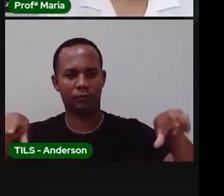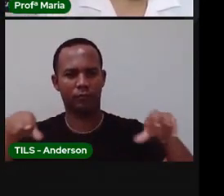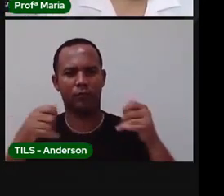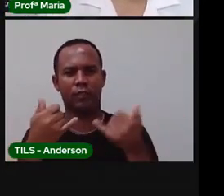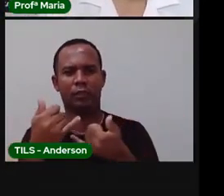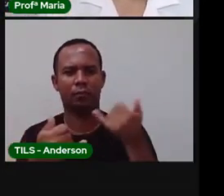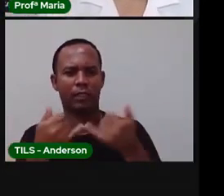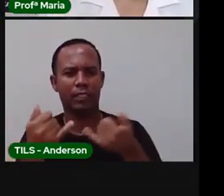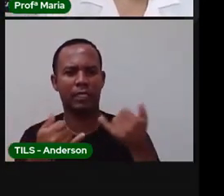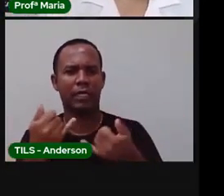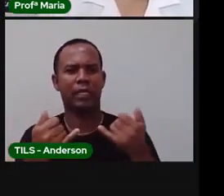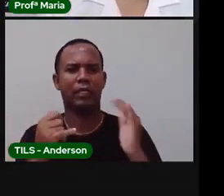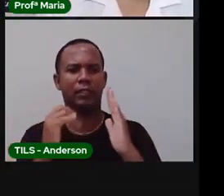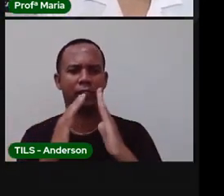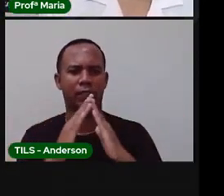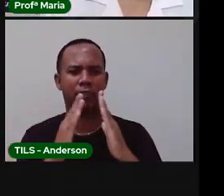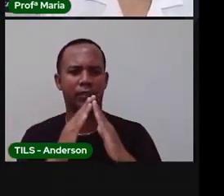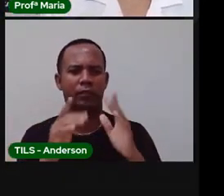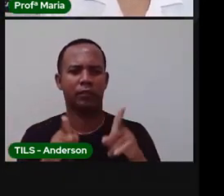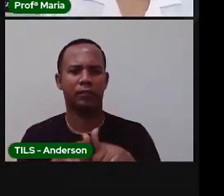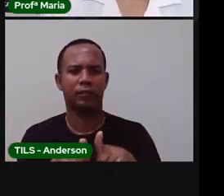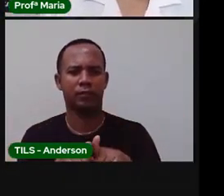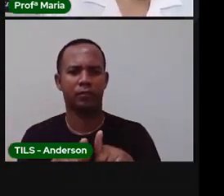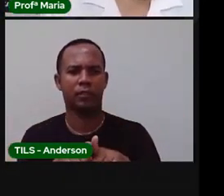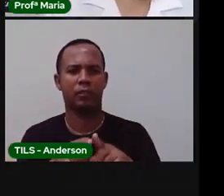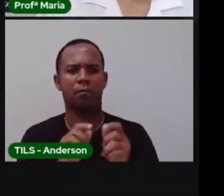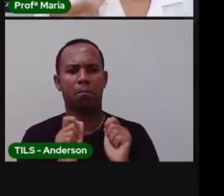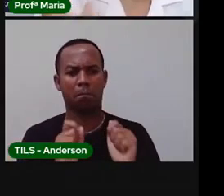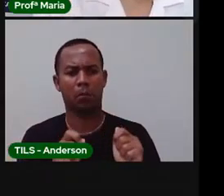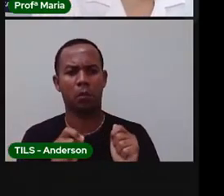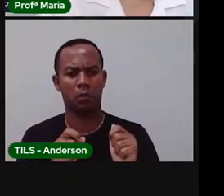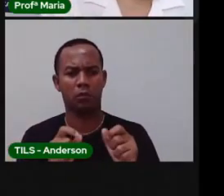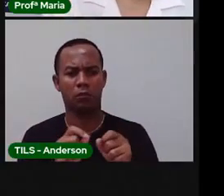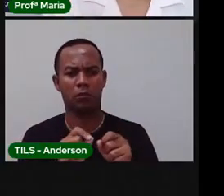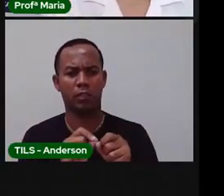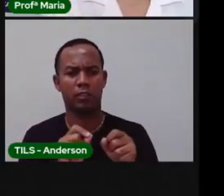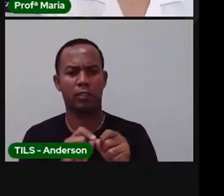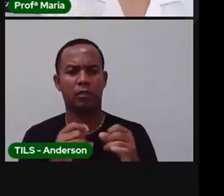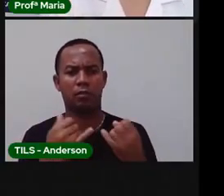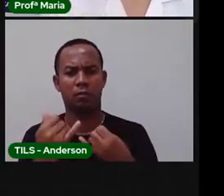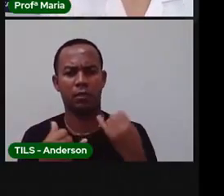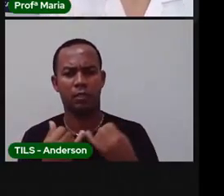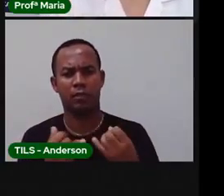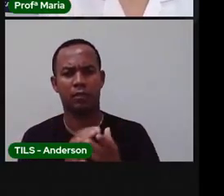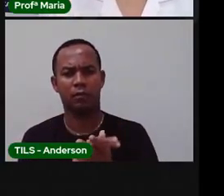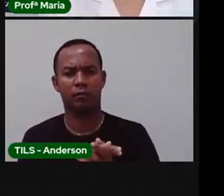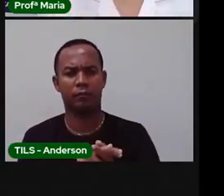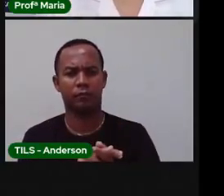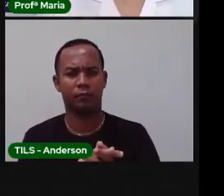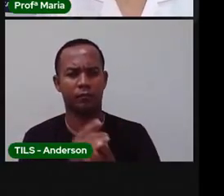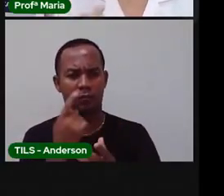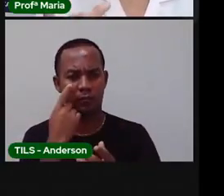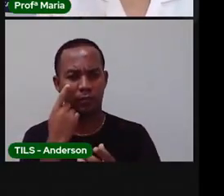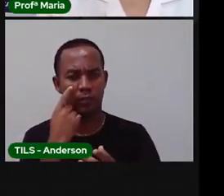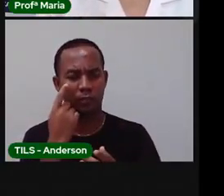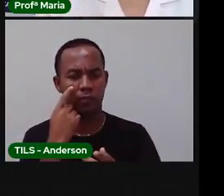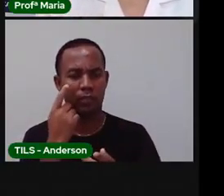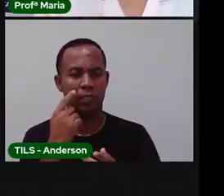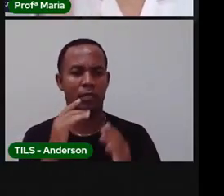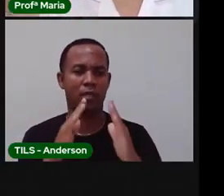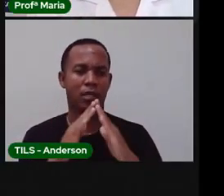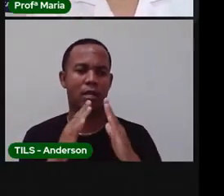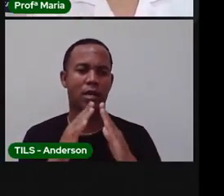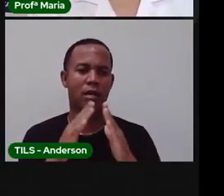brincar aí, ó, em casa, nesse período de pandemia, não pode sair, mas pode brincar em casa. Tomou aquele